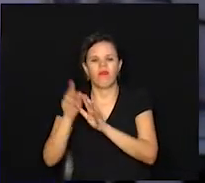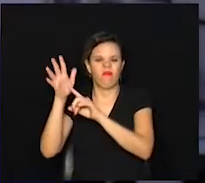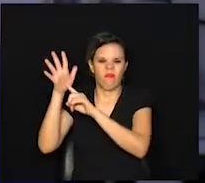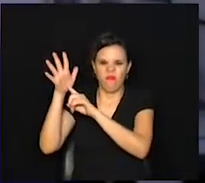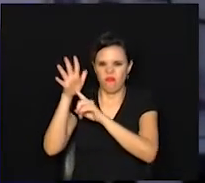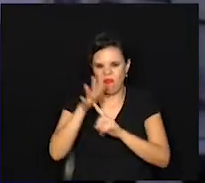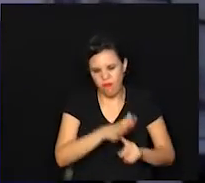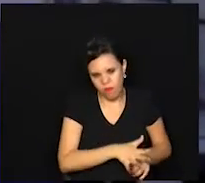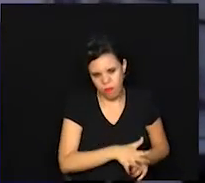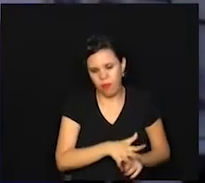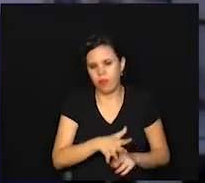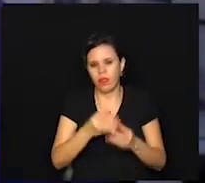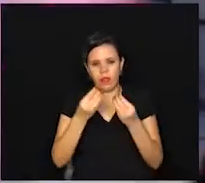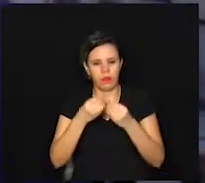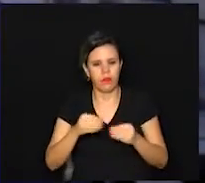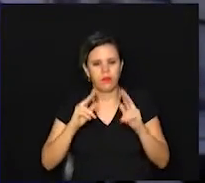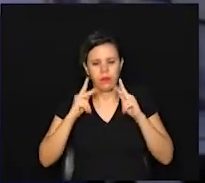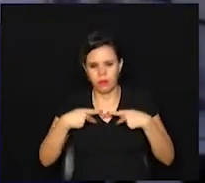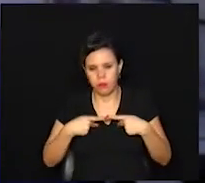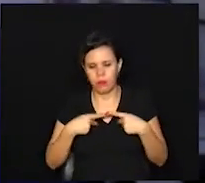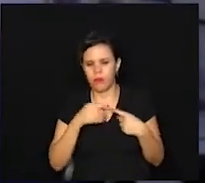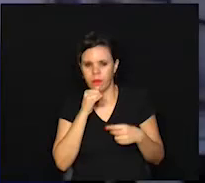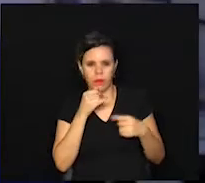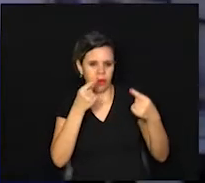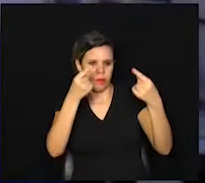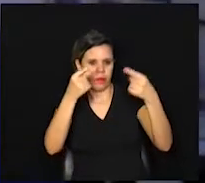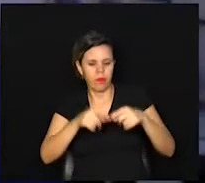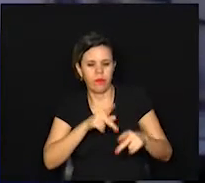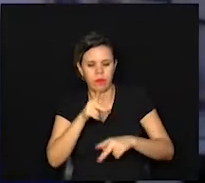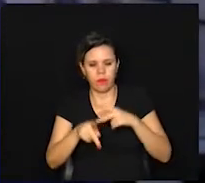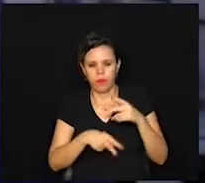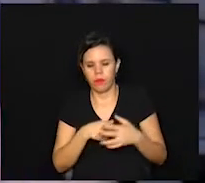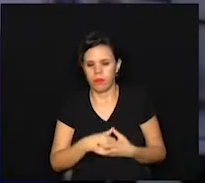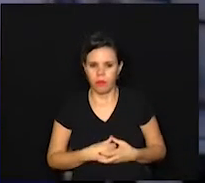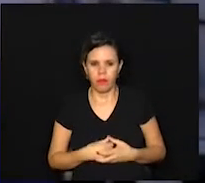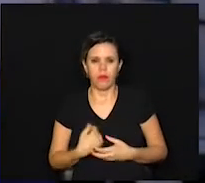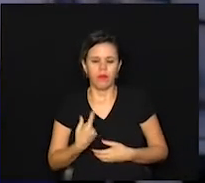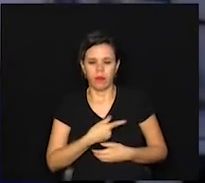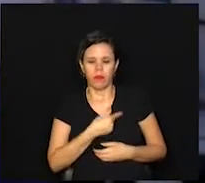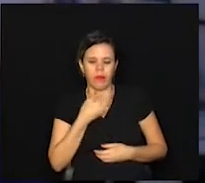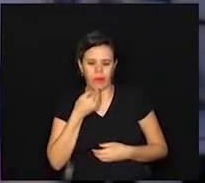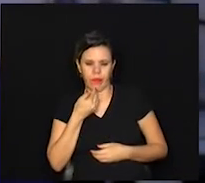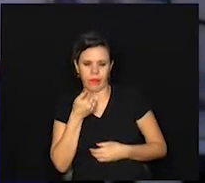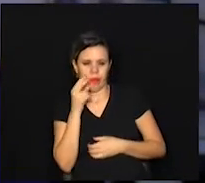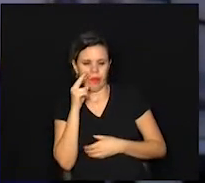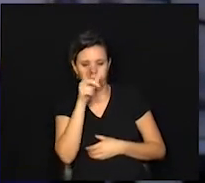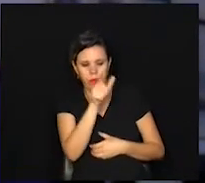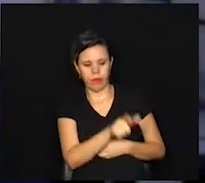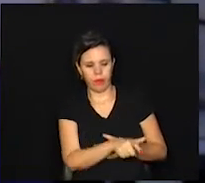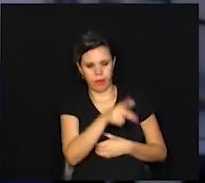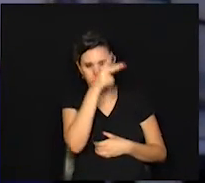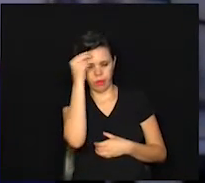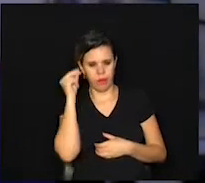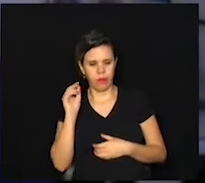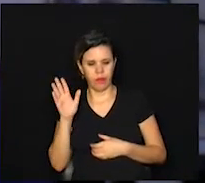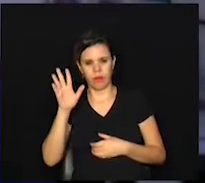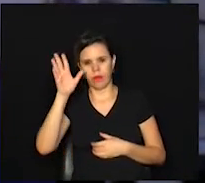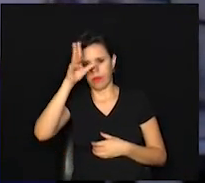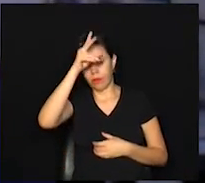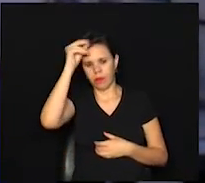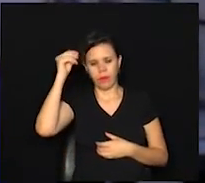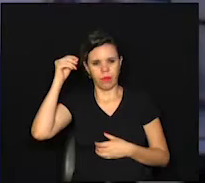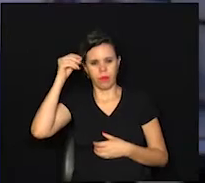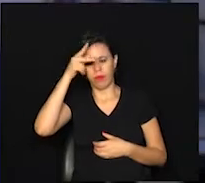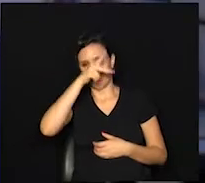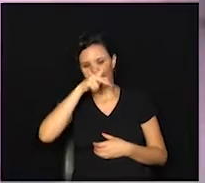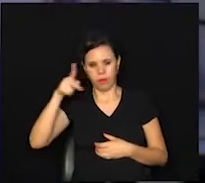e de lesa humanidade. Ao contrário, eles foram... Né? Então, fica muito fácil um candidato a presidente da República, né,